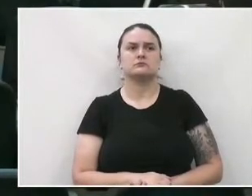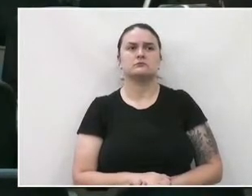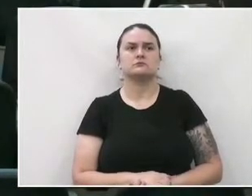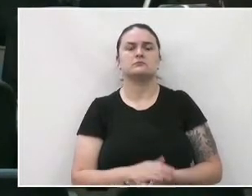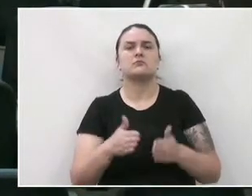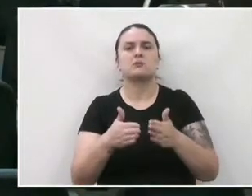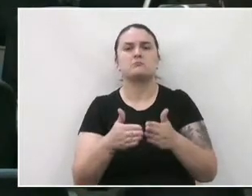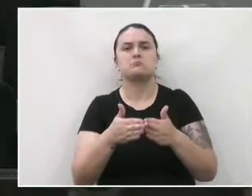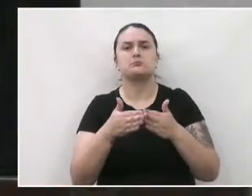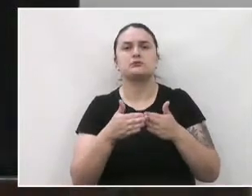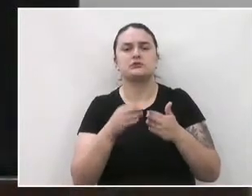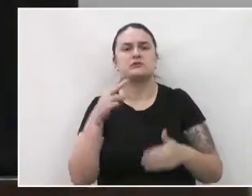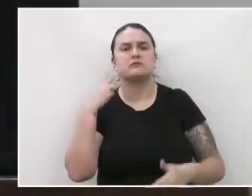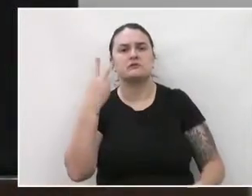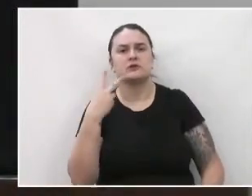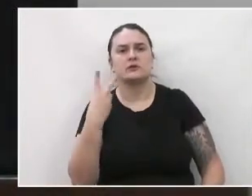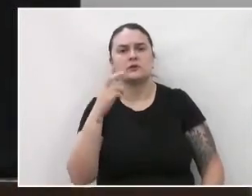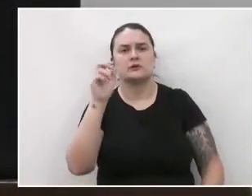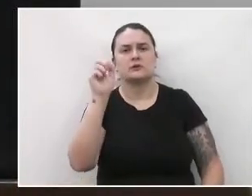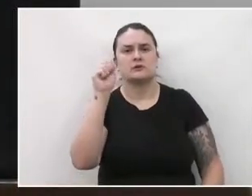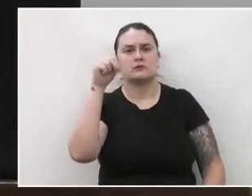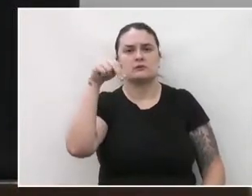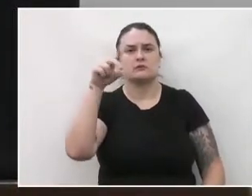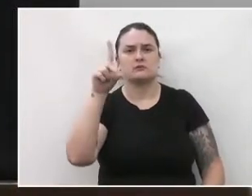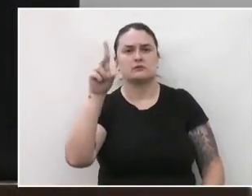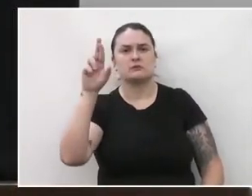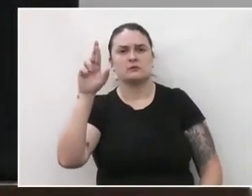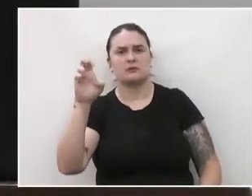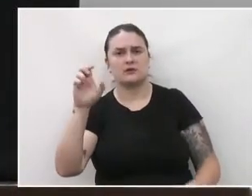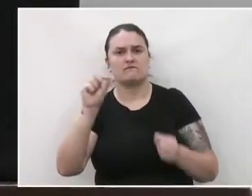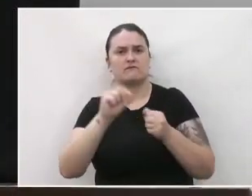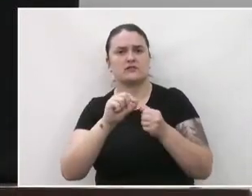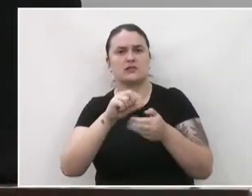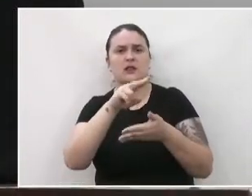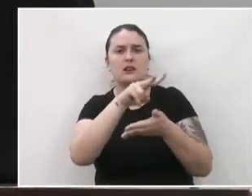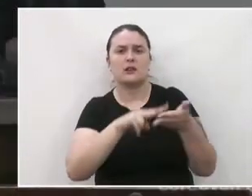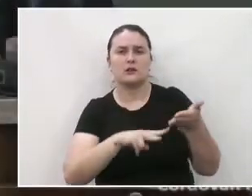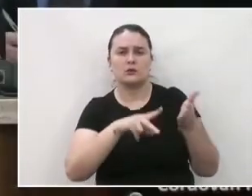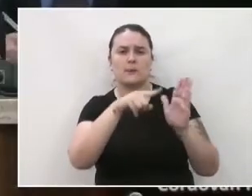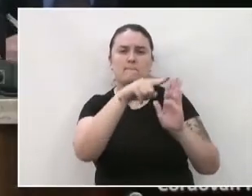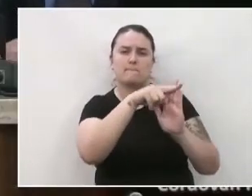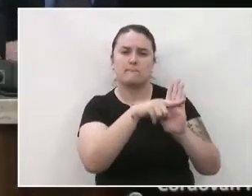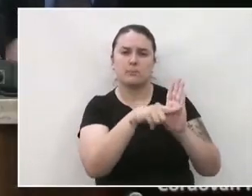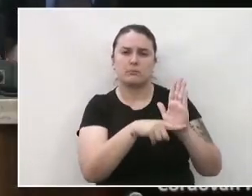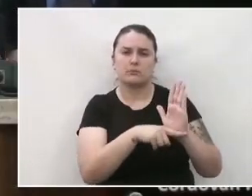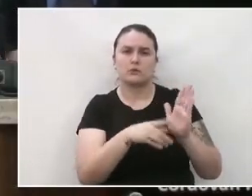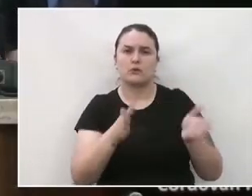Solicito ao vereador André Hennick para que faça a leitura da matéria constante.